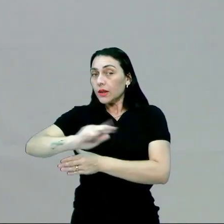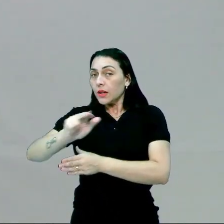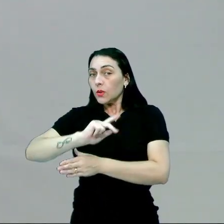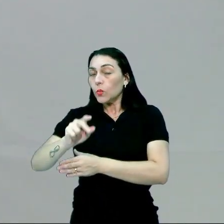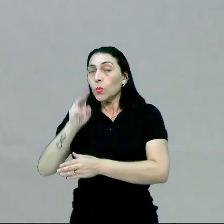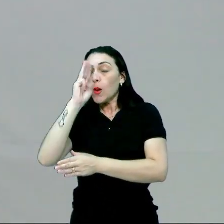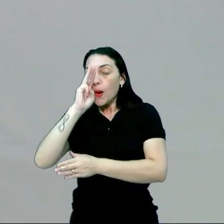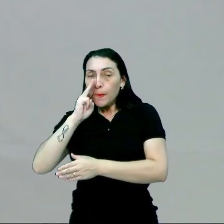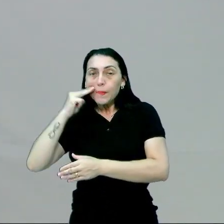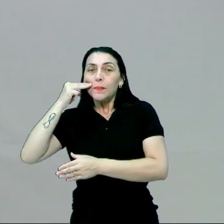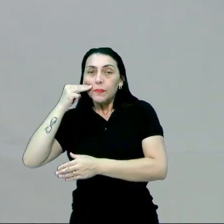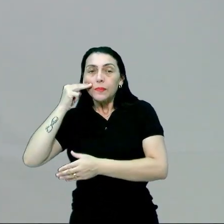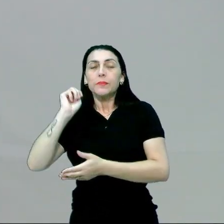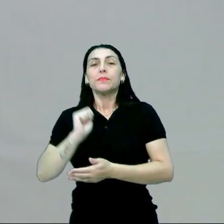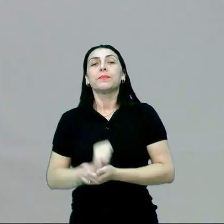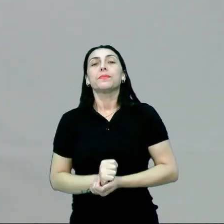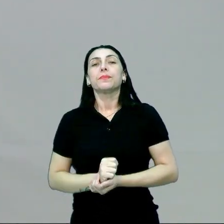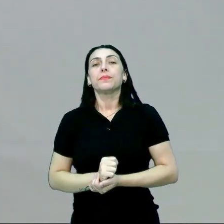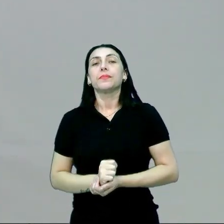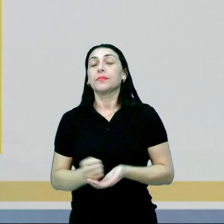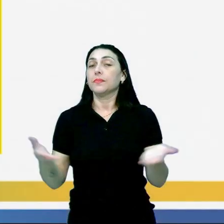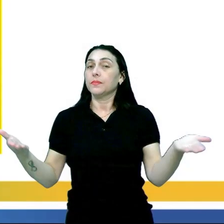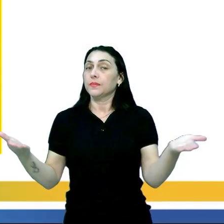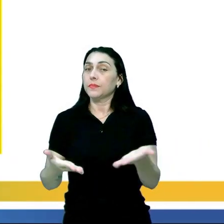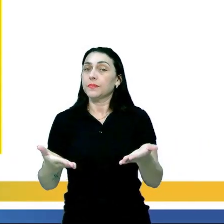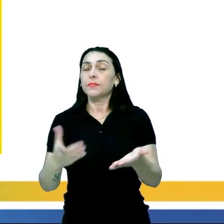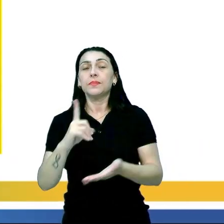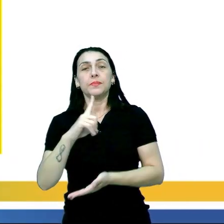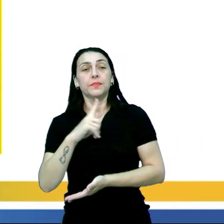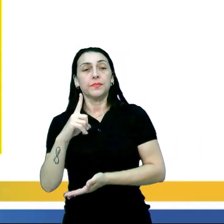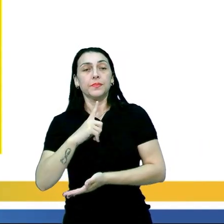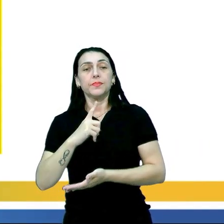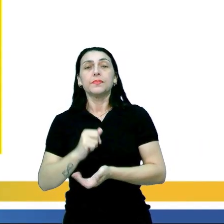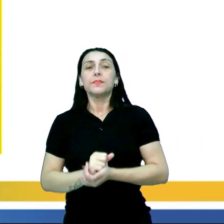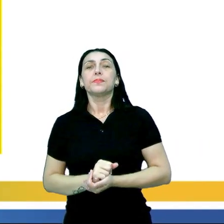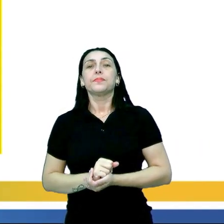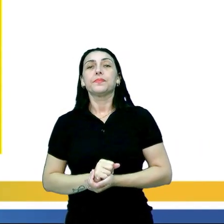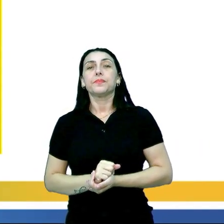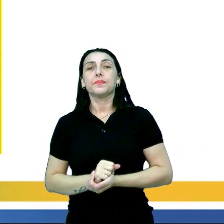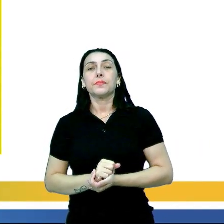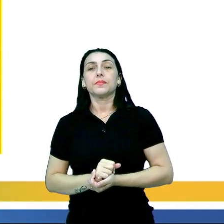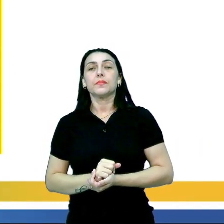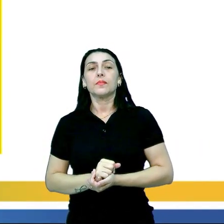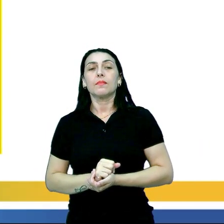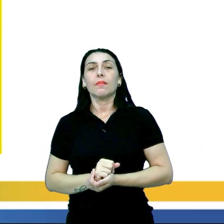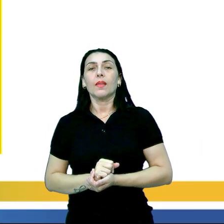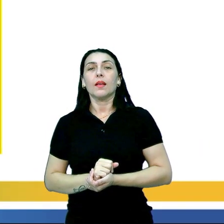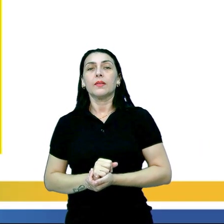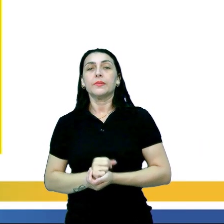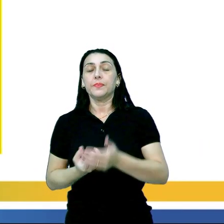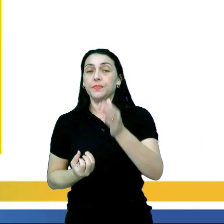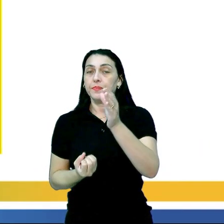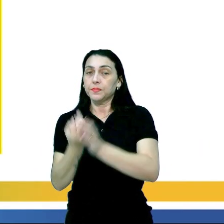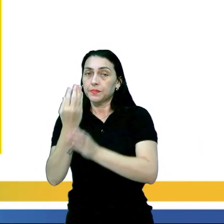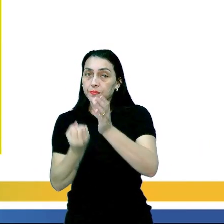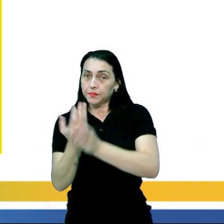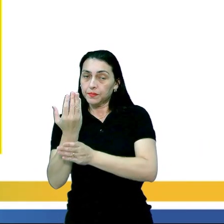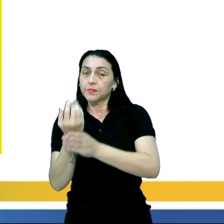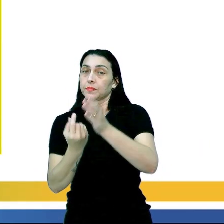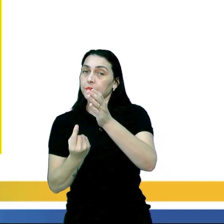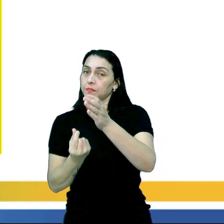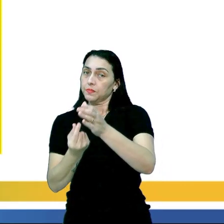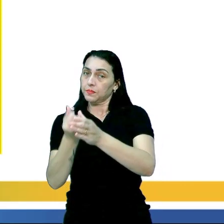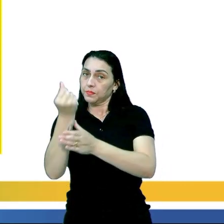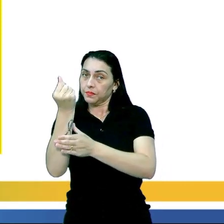de Karl Marx. Bom, então agora temos aí o seguinte, né? Então, nesse modo de produção, que é o modo